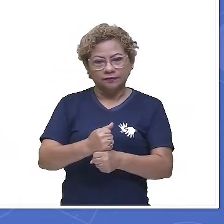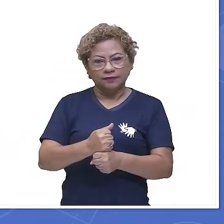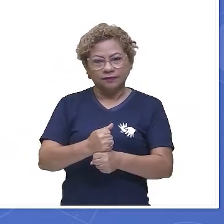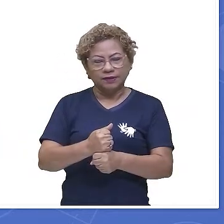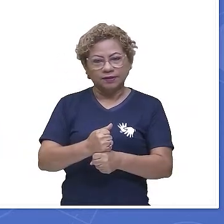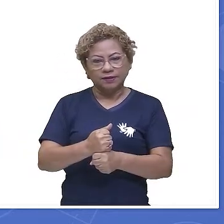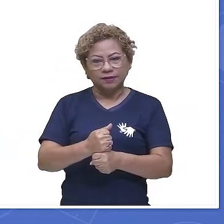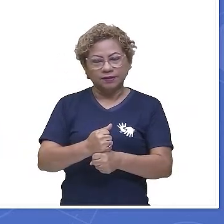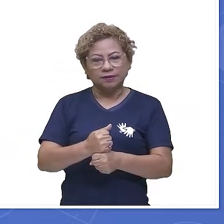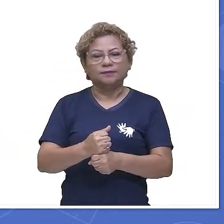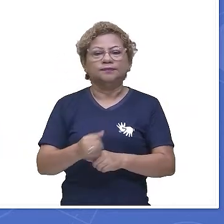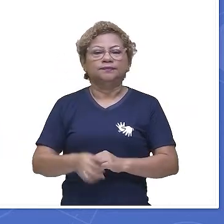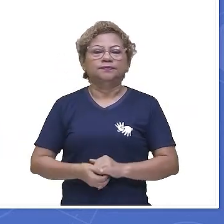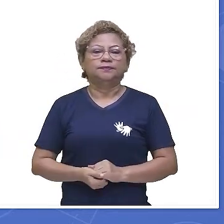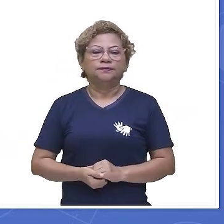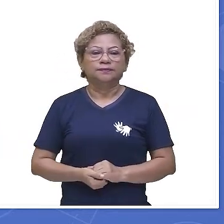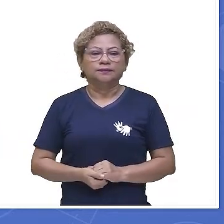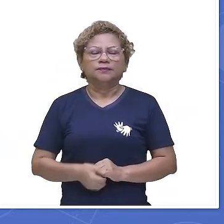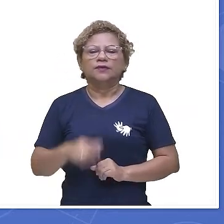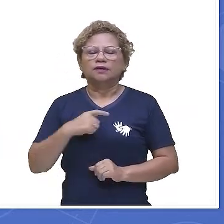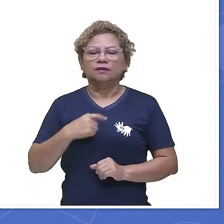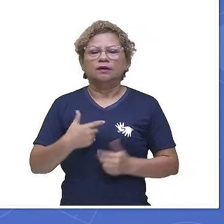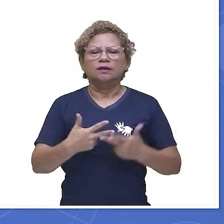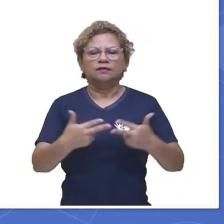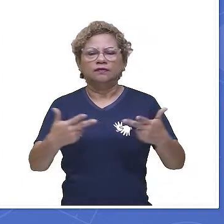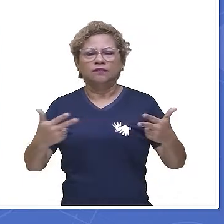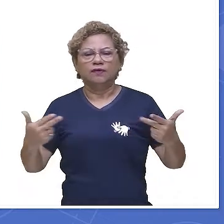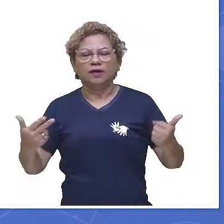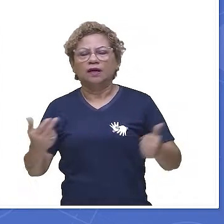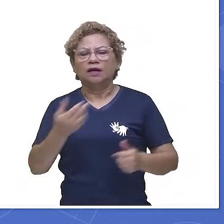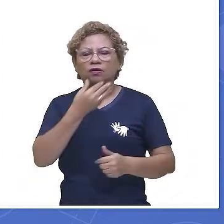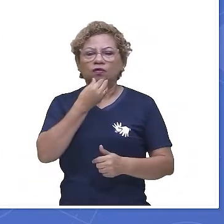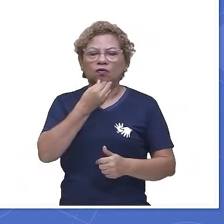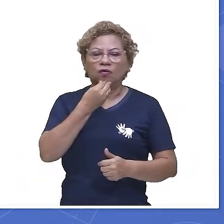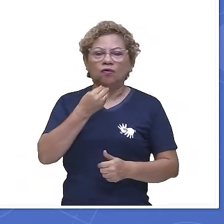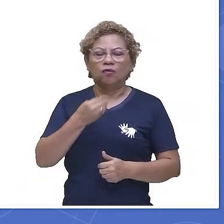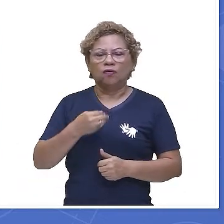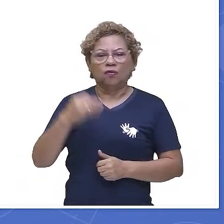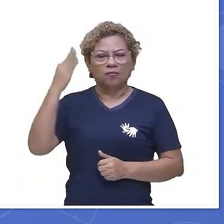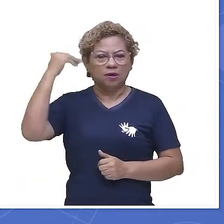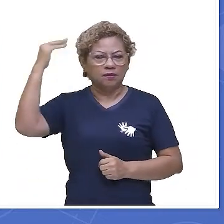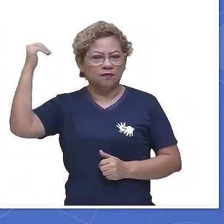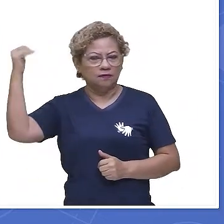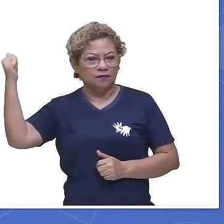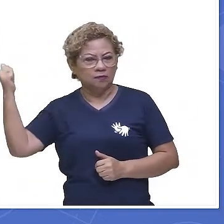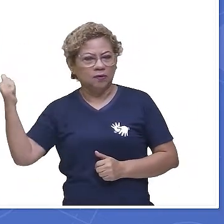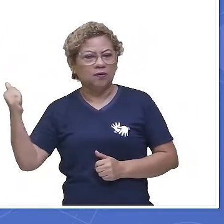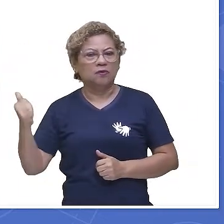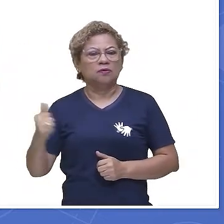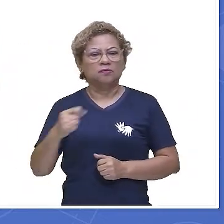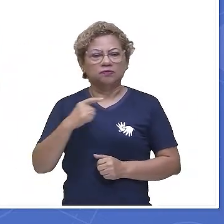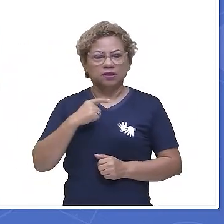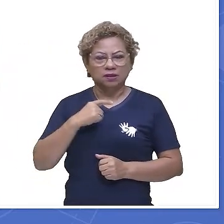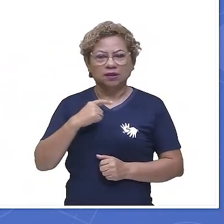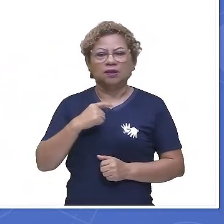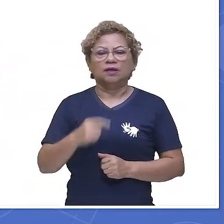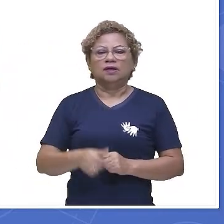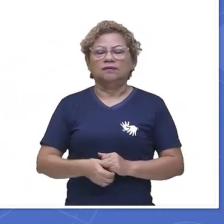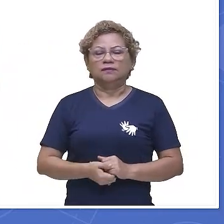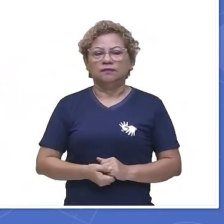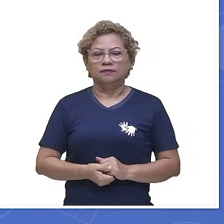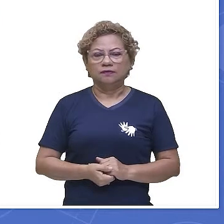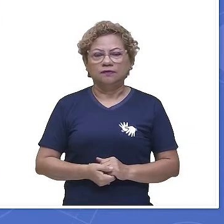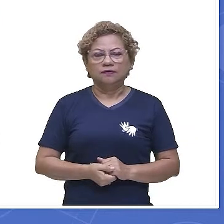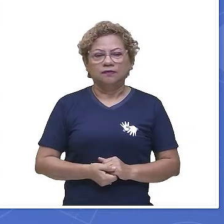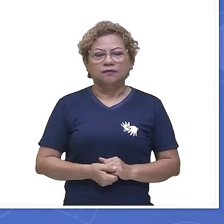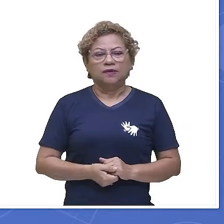Então, destacaram-se vários nomes importantes, como René Descartes, Isaac Newton foi muito importante,